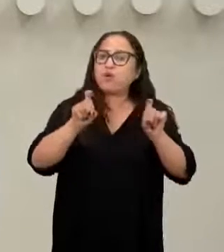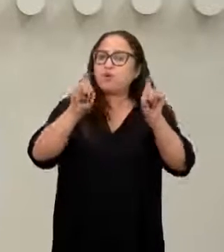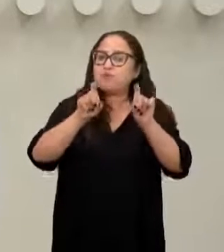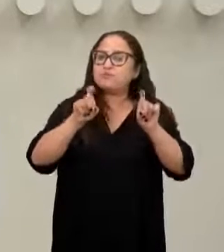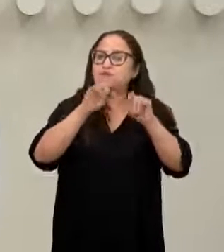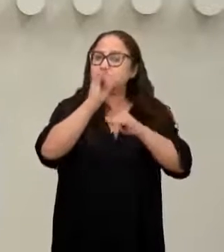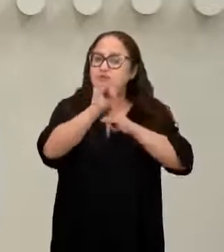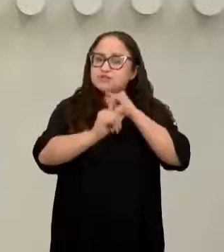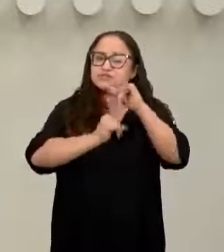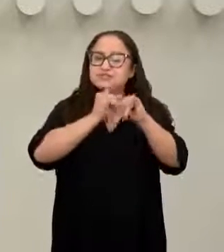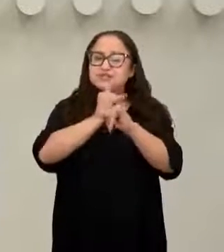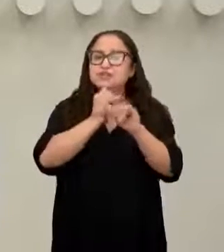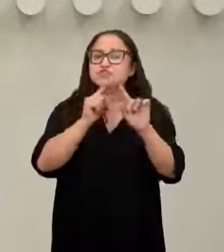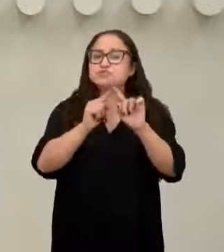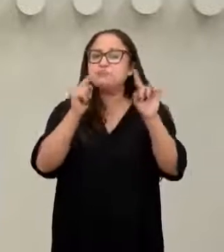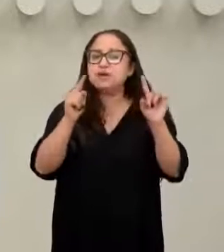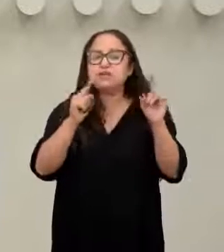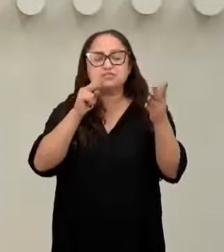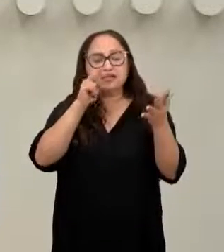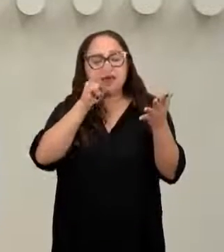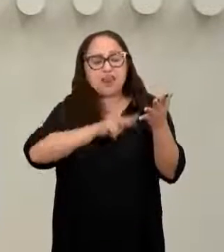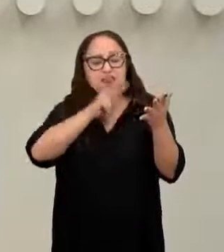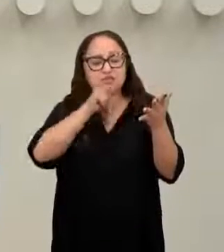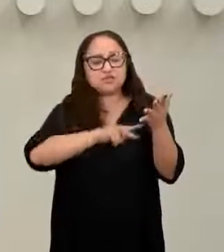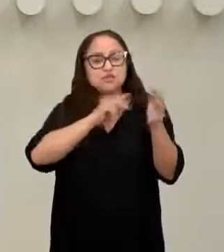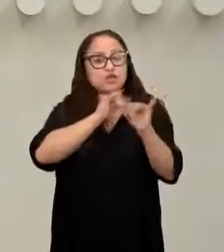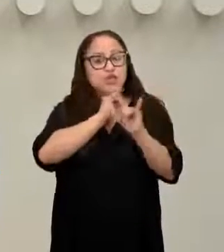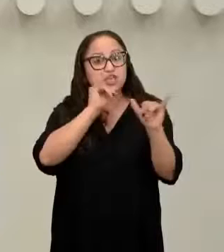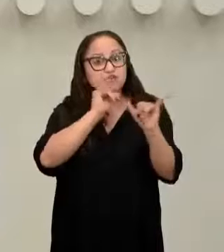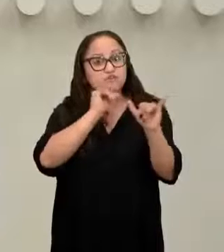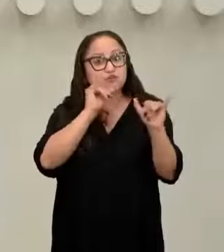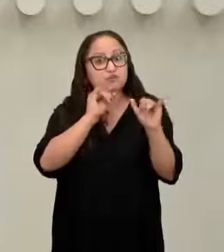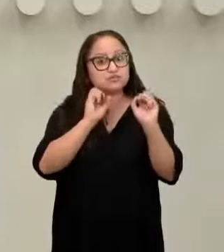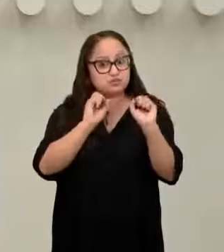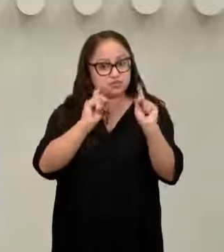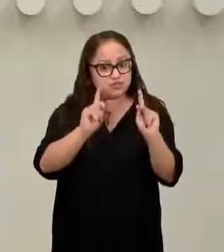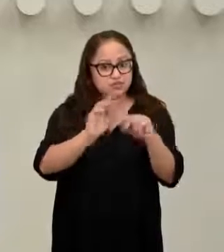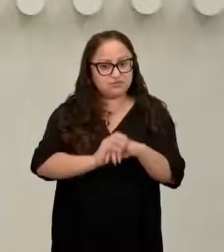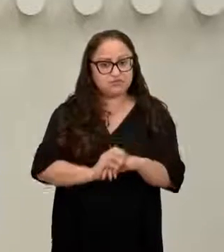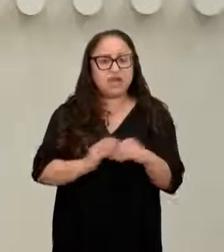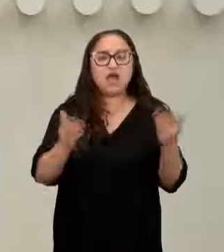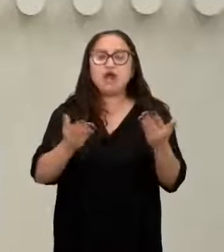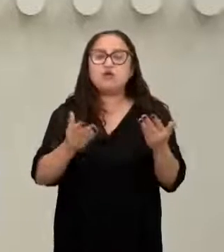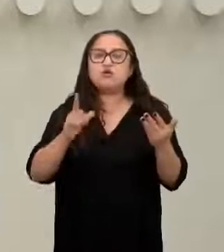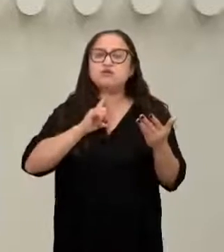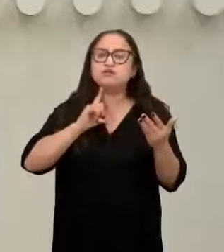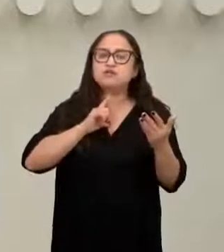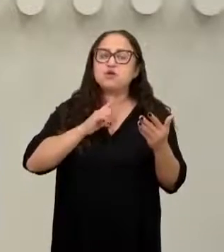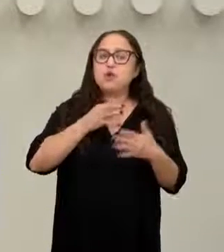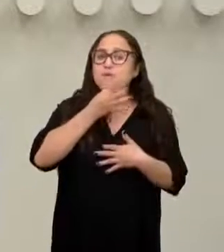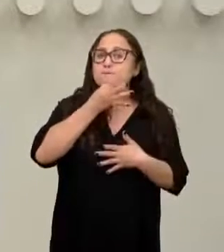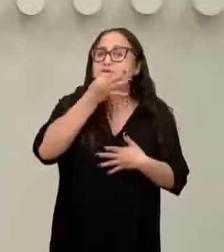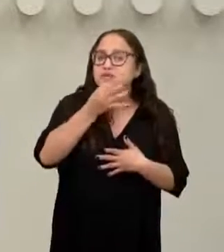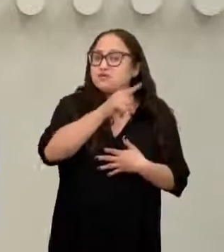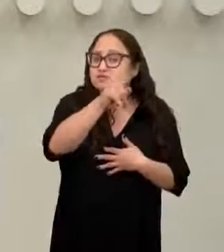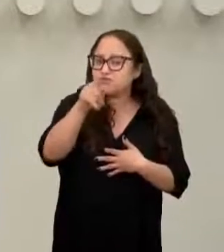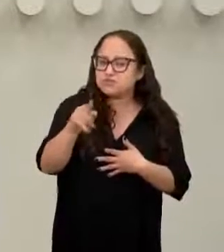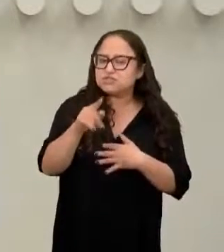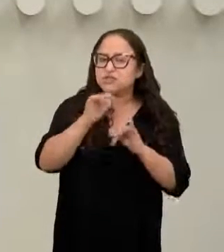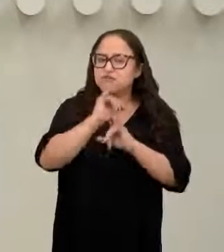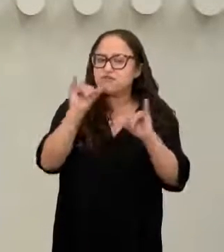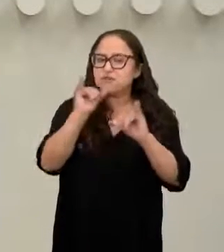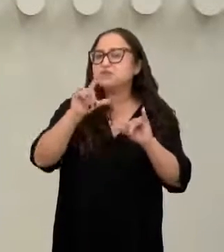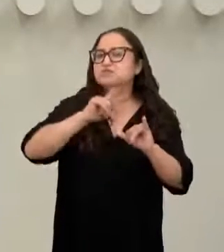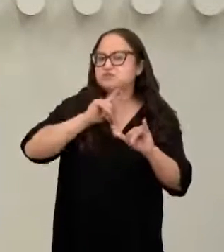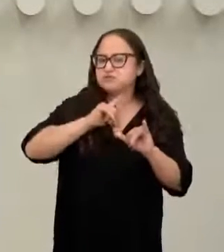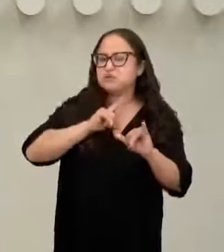internet, mas leitura, se informar. Informação, tá? Agora, partindo do pressuposto que você se informa, a gente pode